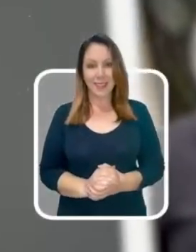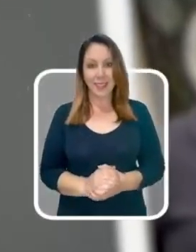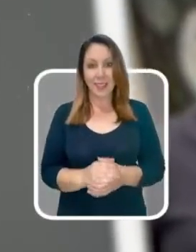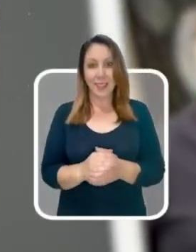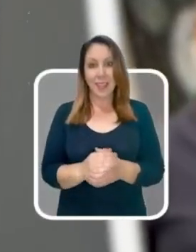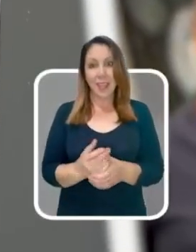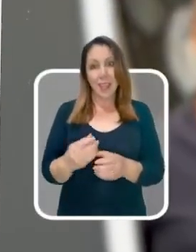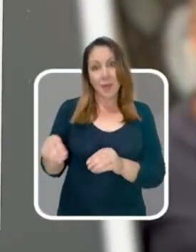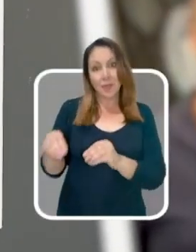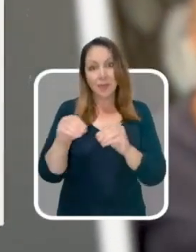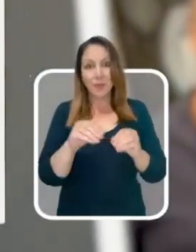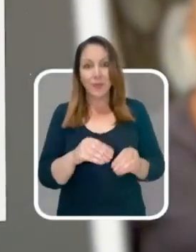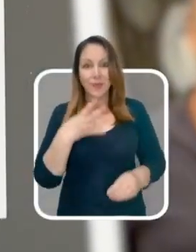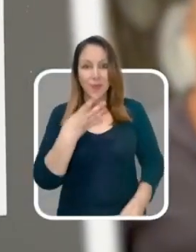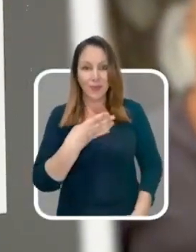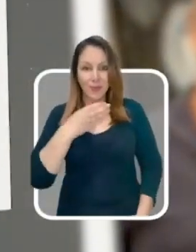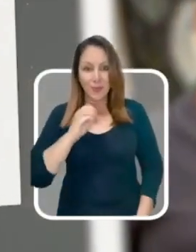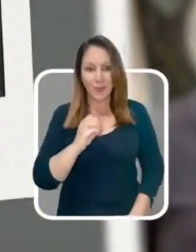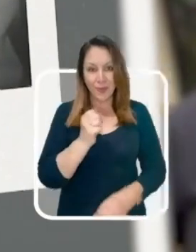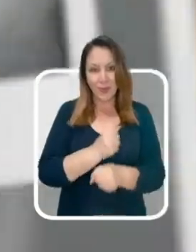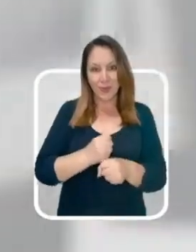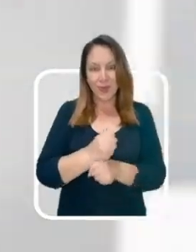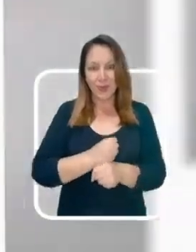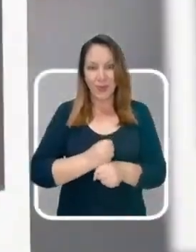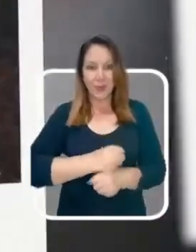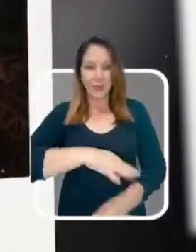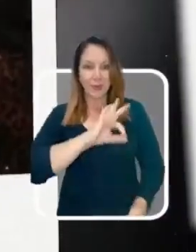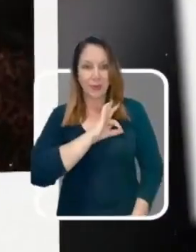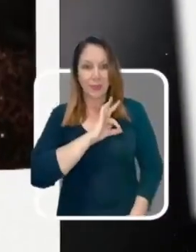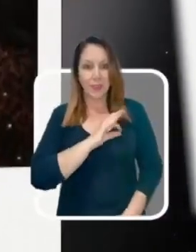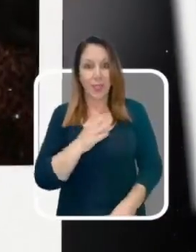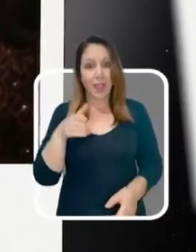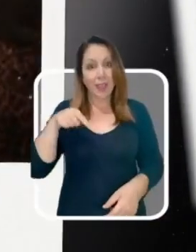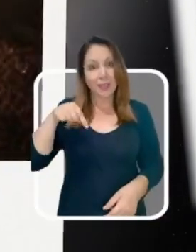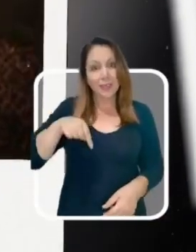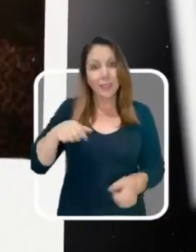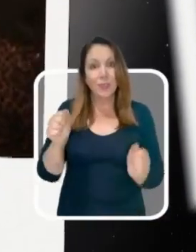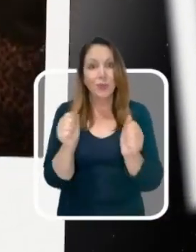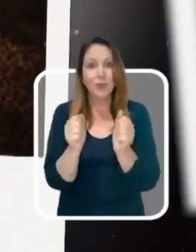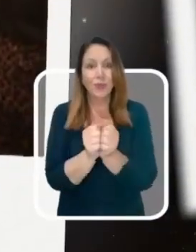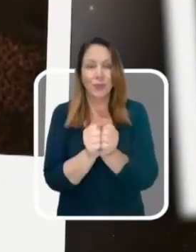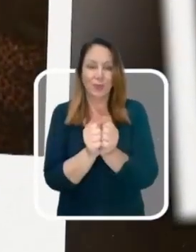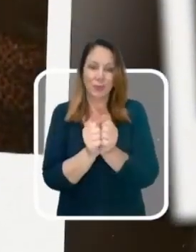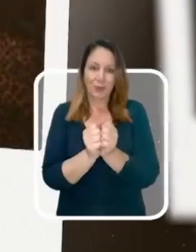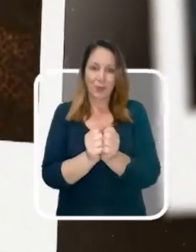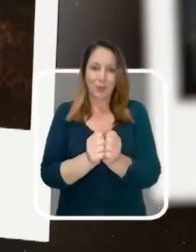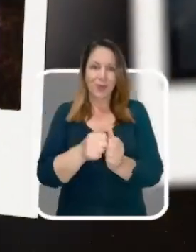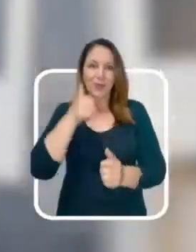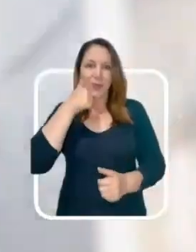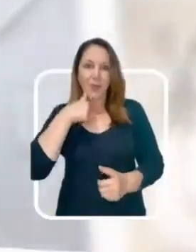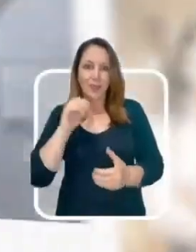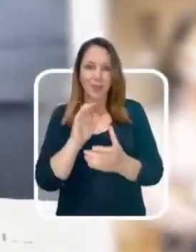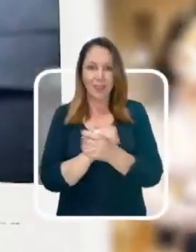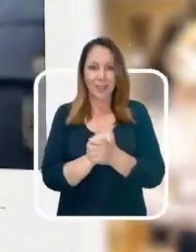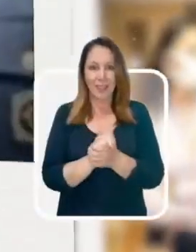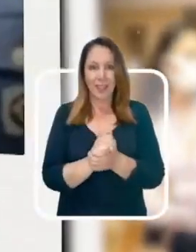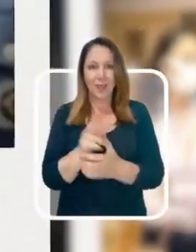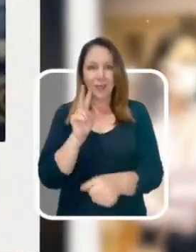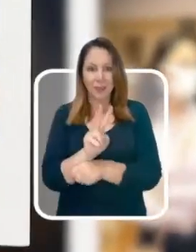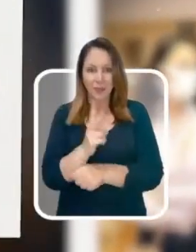Eu cheguei aqui há 40 anos para servir a Polícia Militar. Aqui, junto com minha esposa Margarete, criamos nossos 2 filhos.